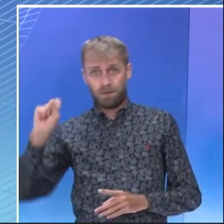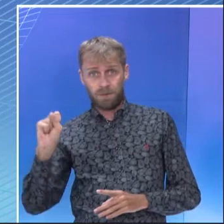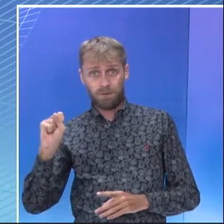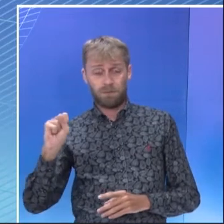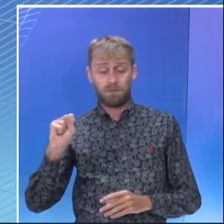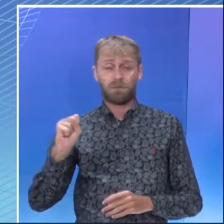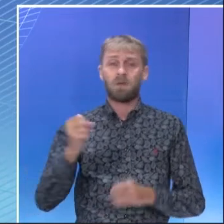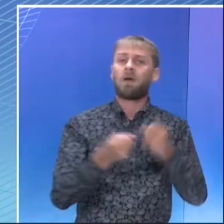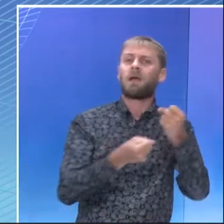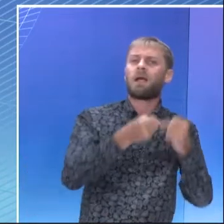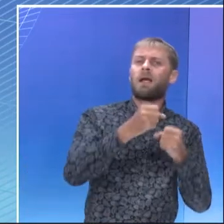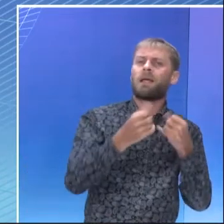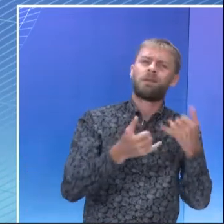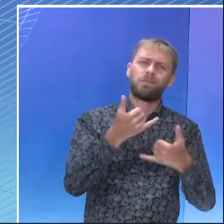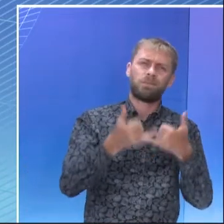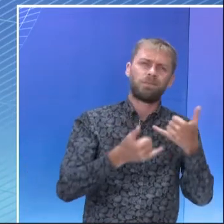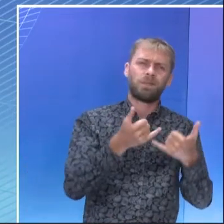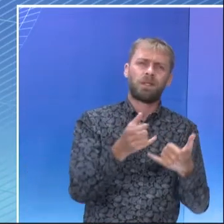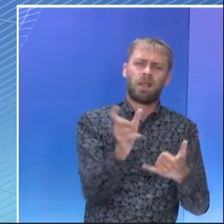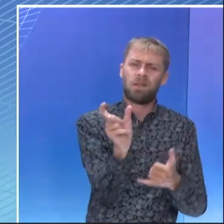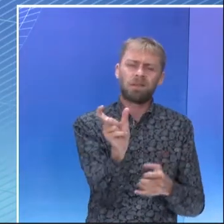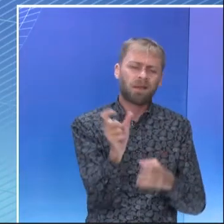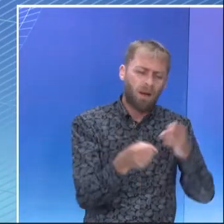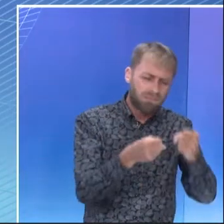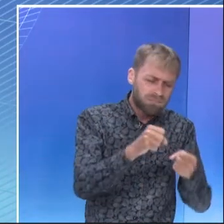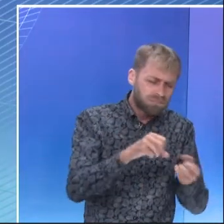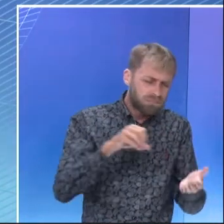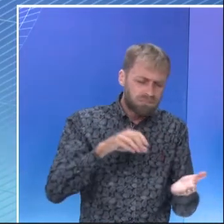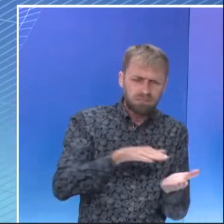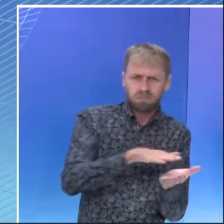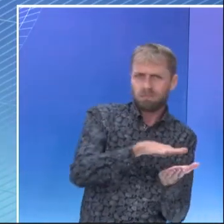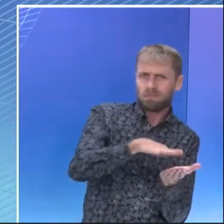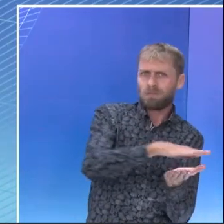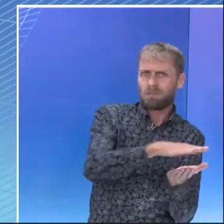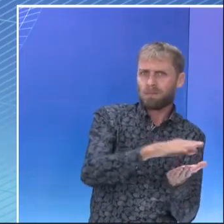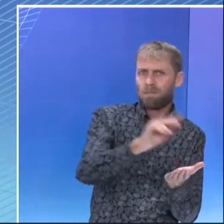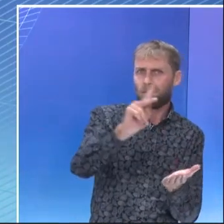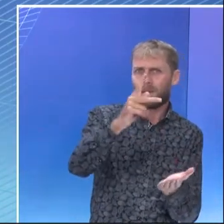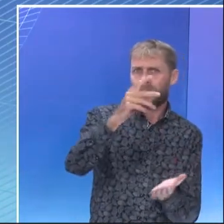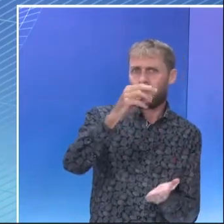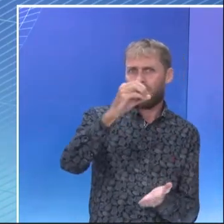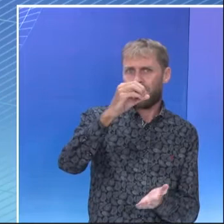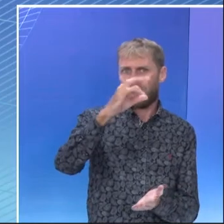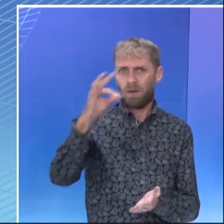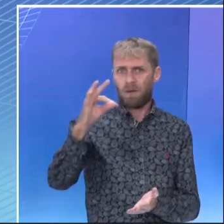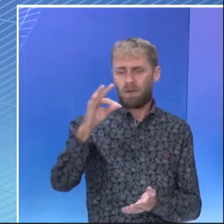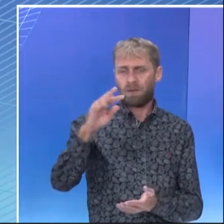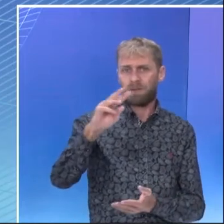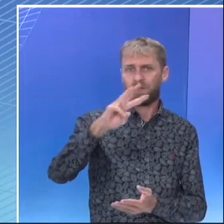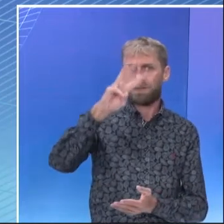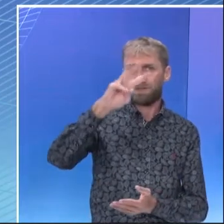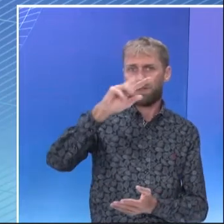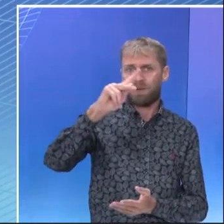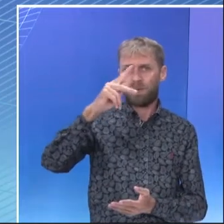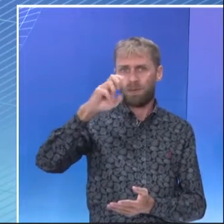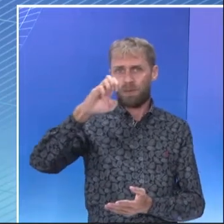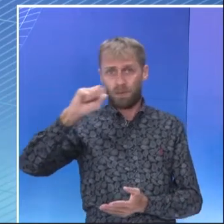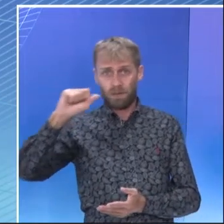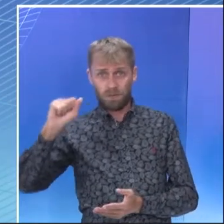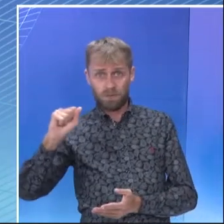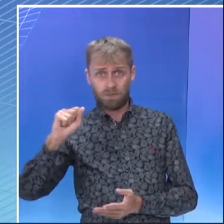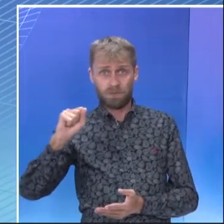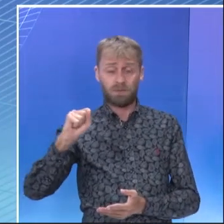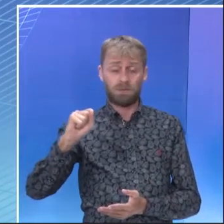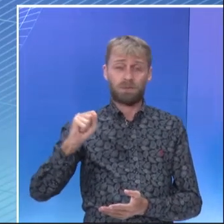difícil. Hot Wheels, o que eram as Hot Wheels? Não eram aqueles carrinhos que tinha fogo, que eram as rodas